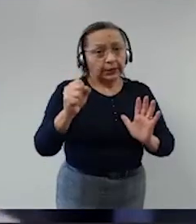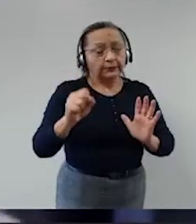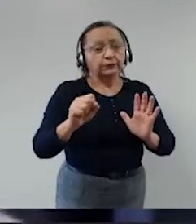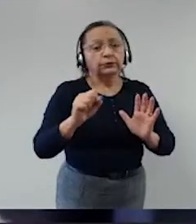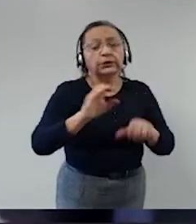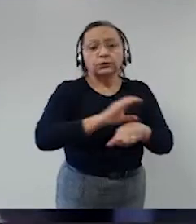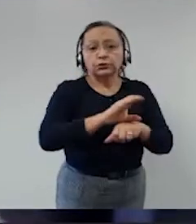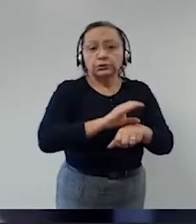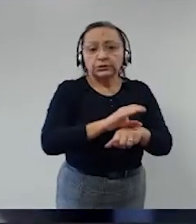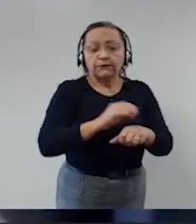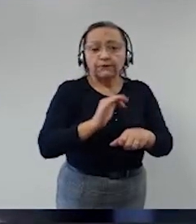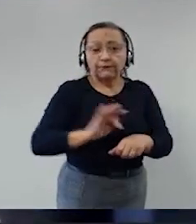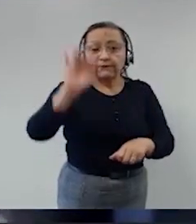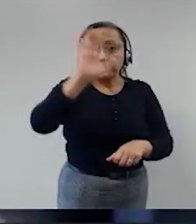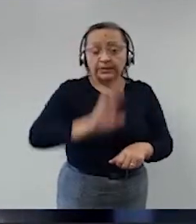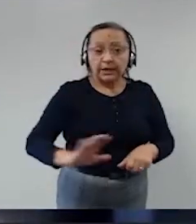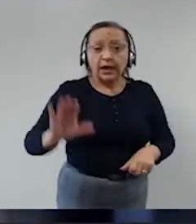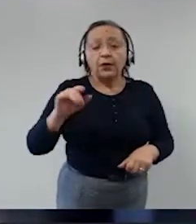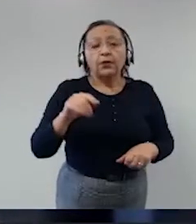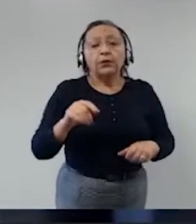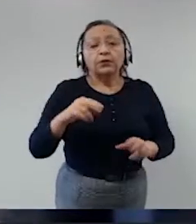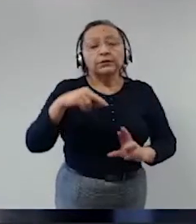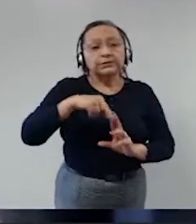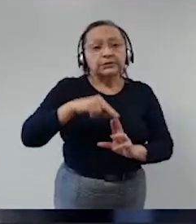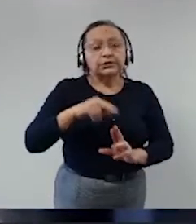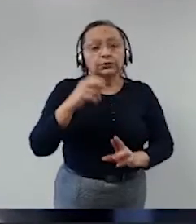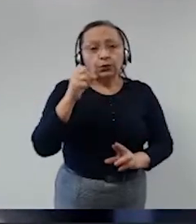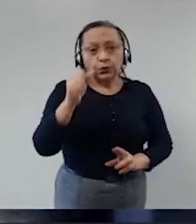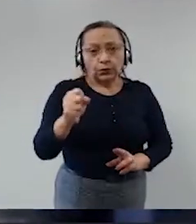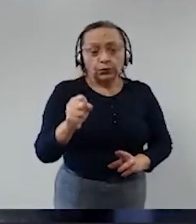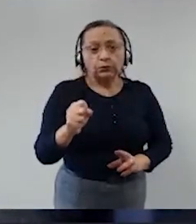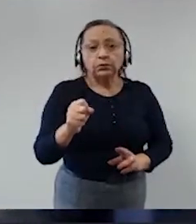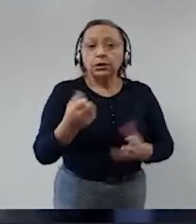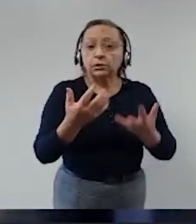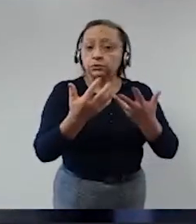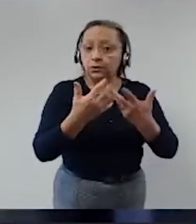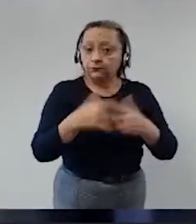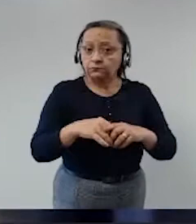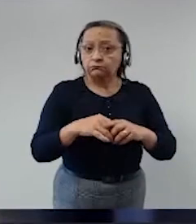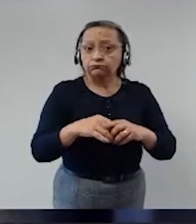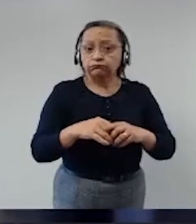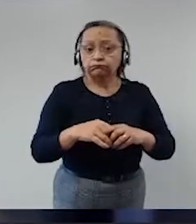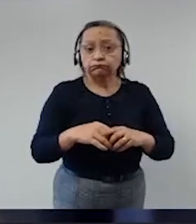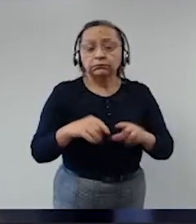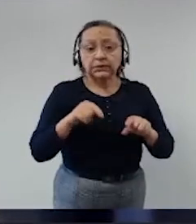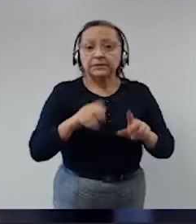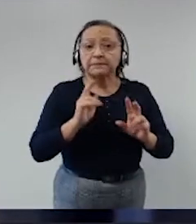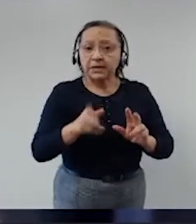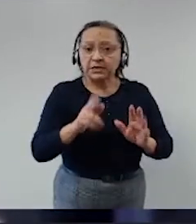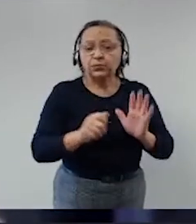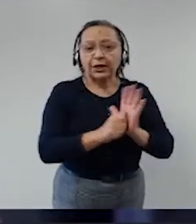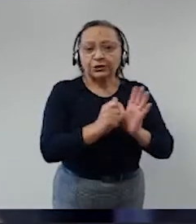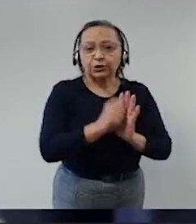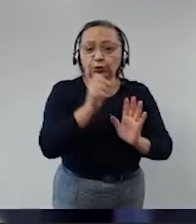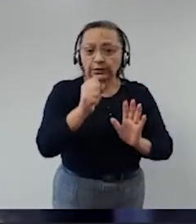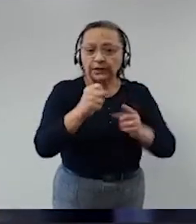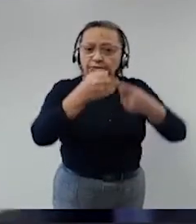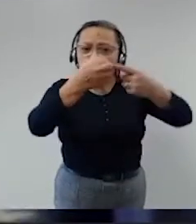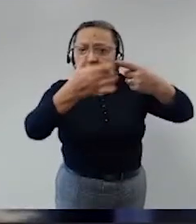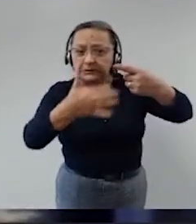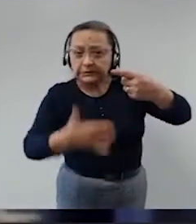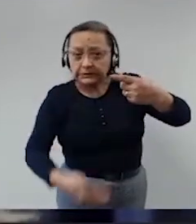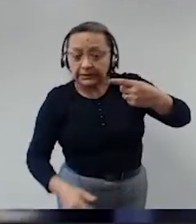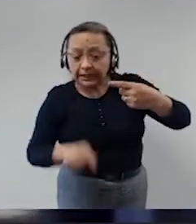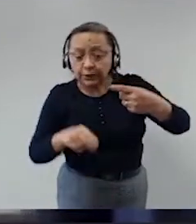Federal. A sua função negocial também verificada nesse mesmo dispositivo, no artigo 8º, porém já no